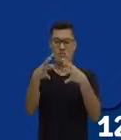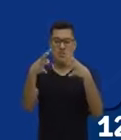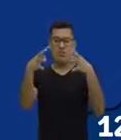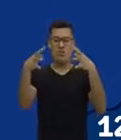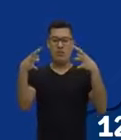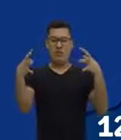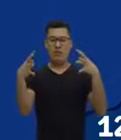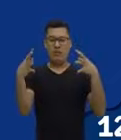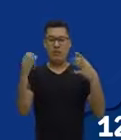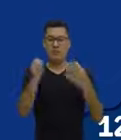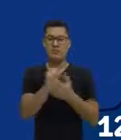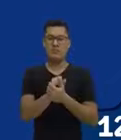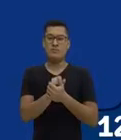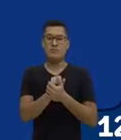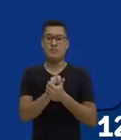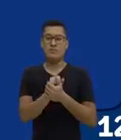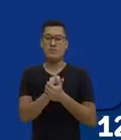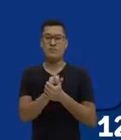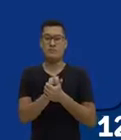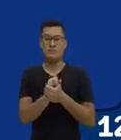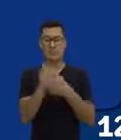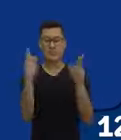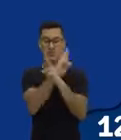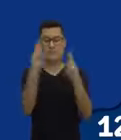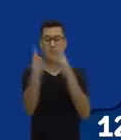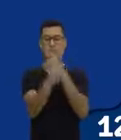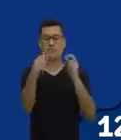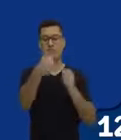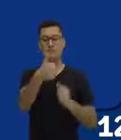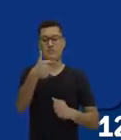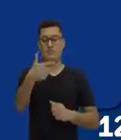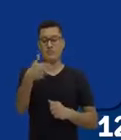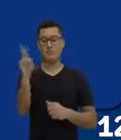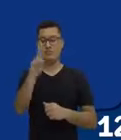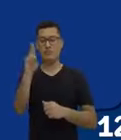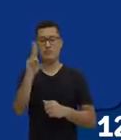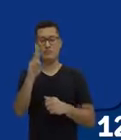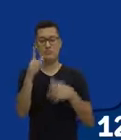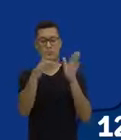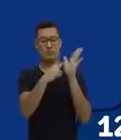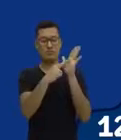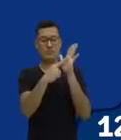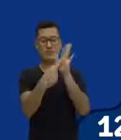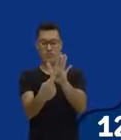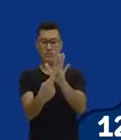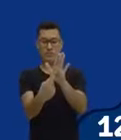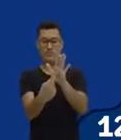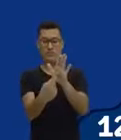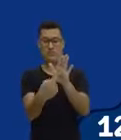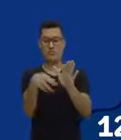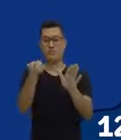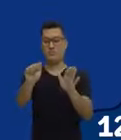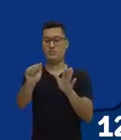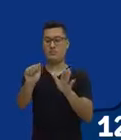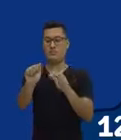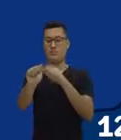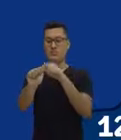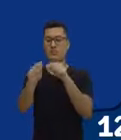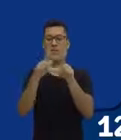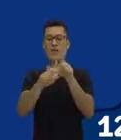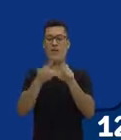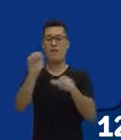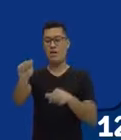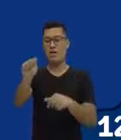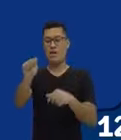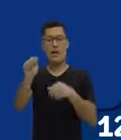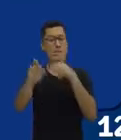esse valor que está relacionado, que no caso é 12, ele vai estar representando a nossa parte variável, nosso A. Tá? Por quê? Porque